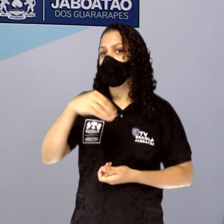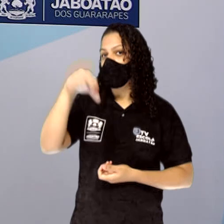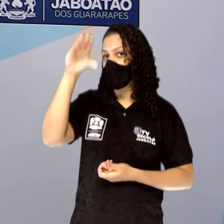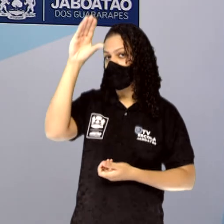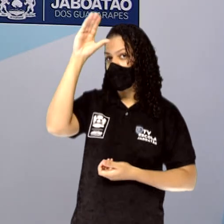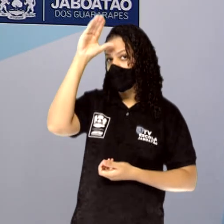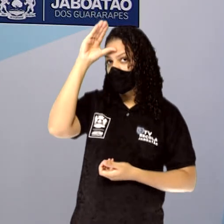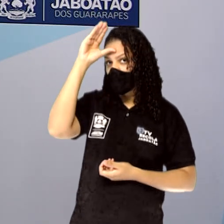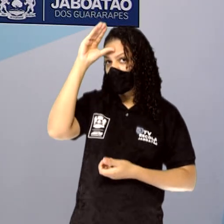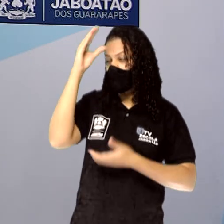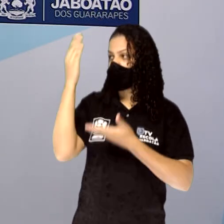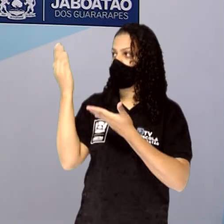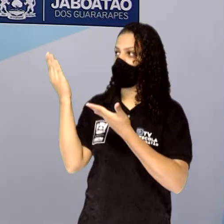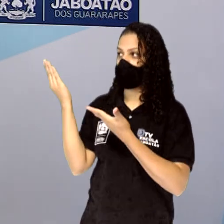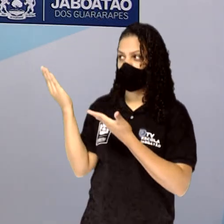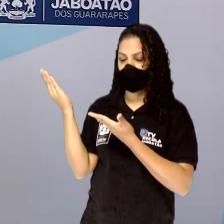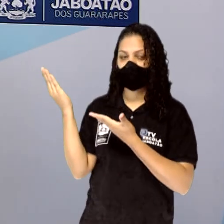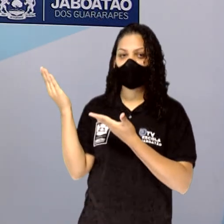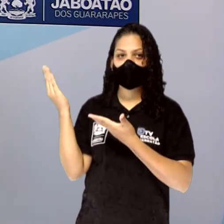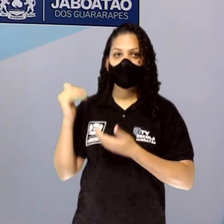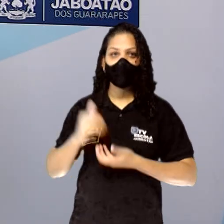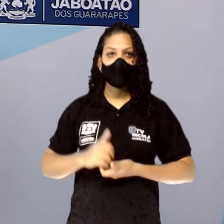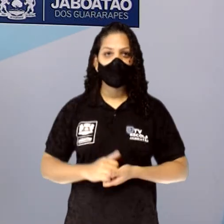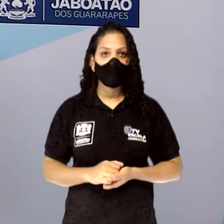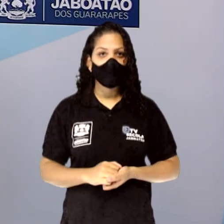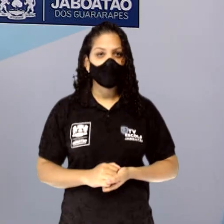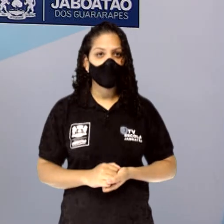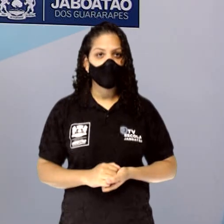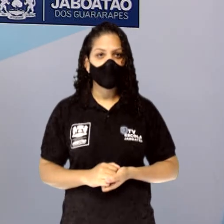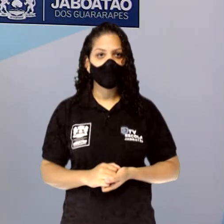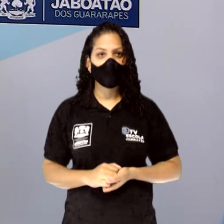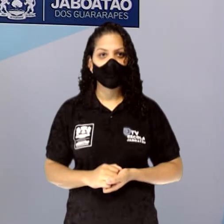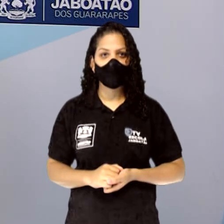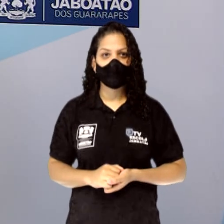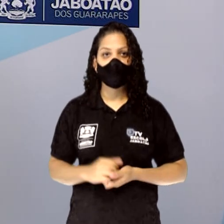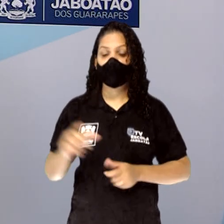Uncle. Mais uma vez. Uncle.